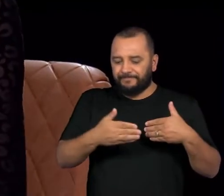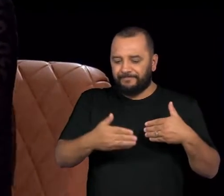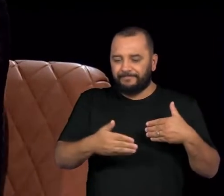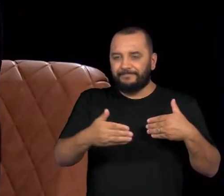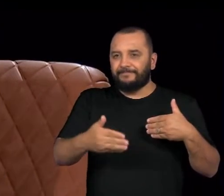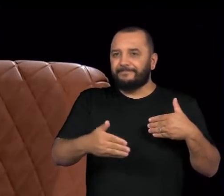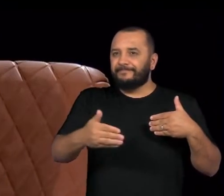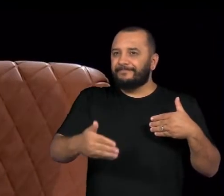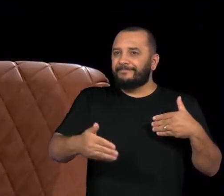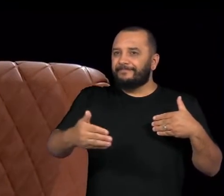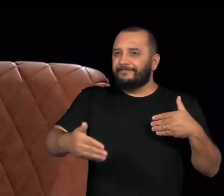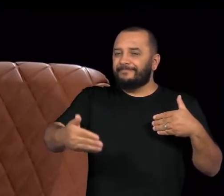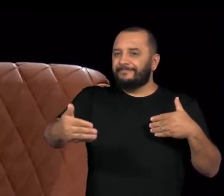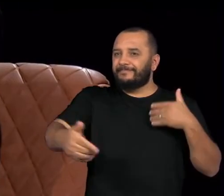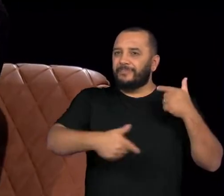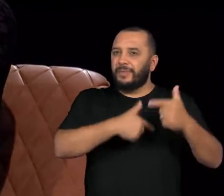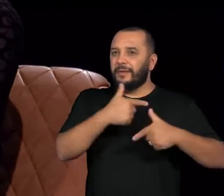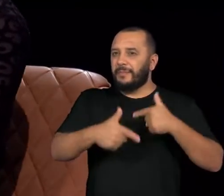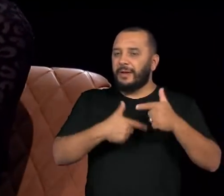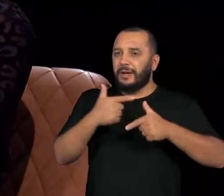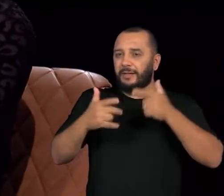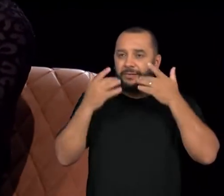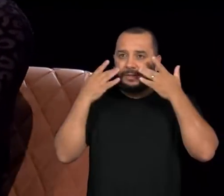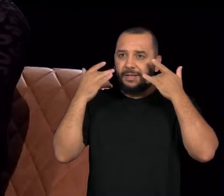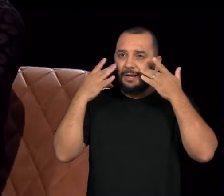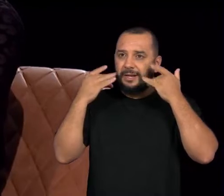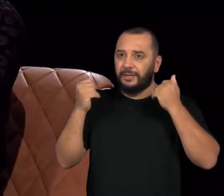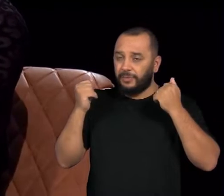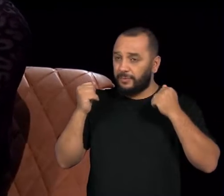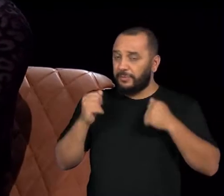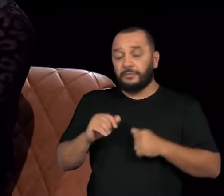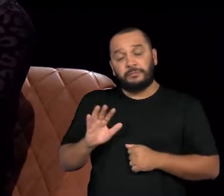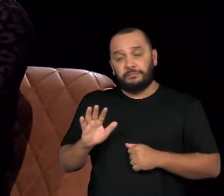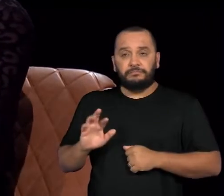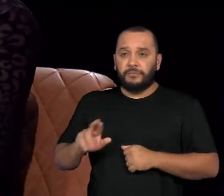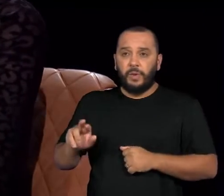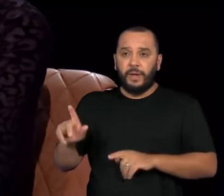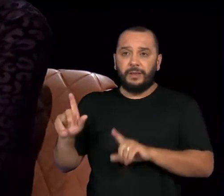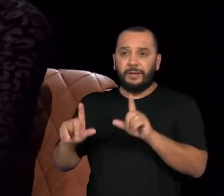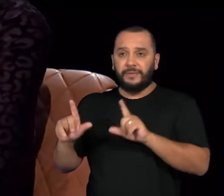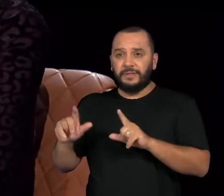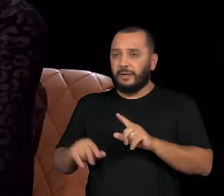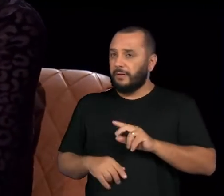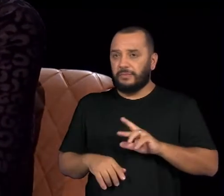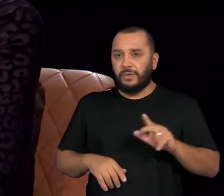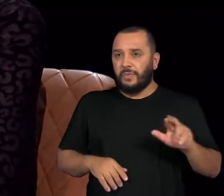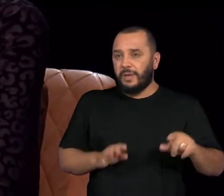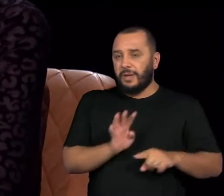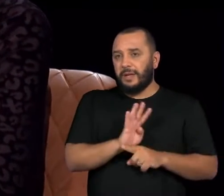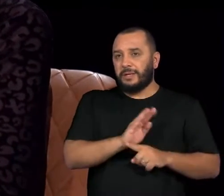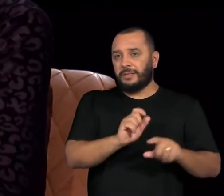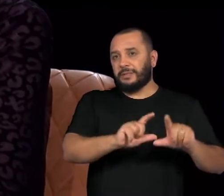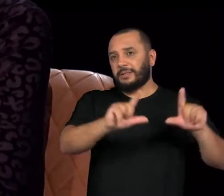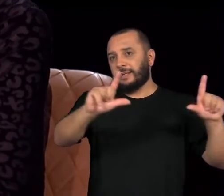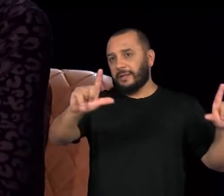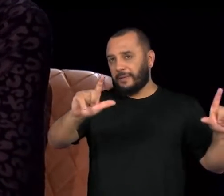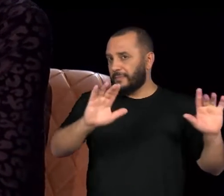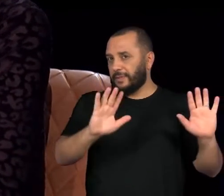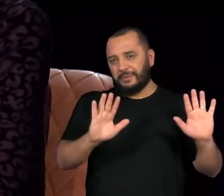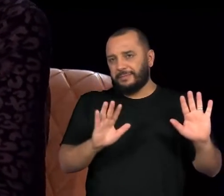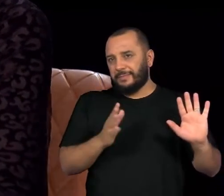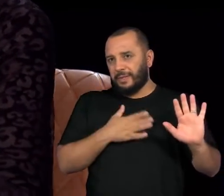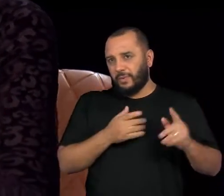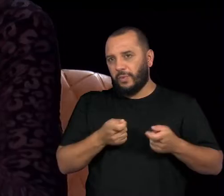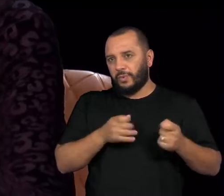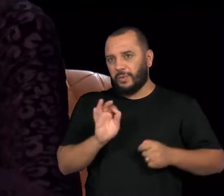meus trabalhos no teatro, né? Não na televisão, não no cinema, porque isso me escapava totalmente. A